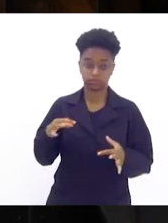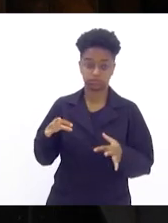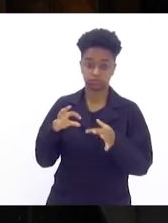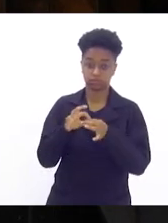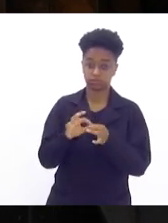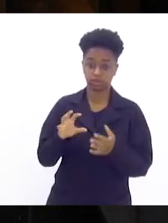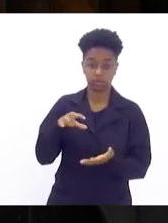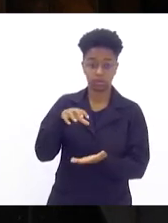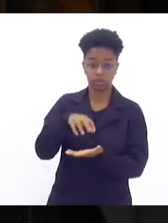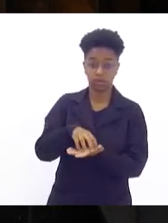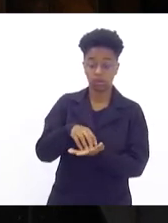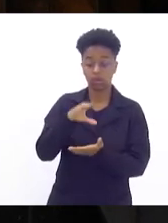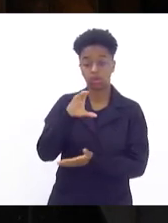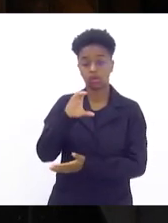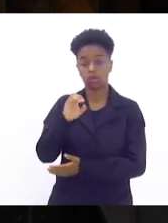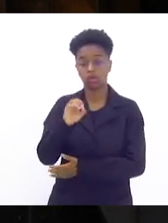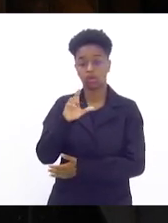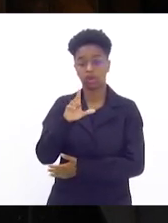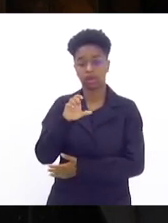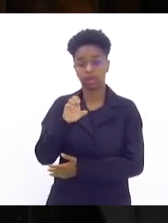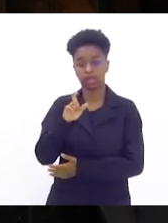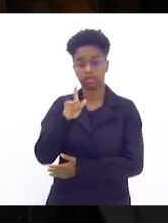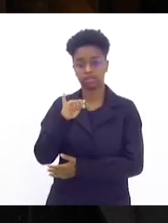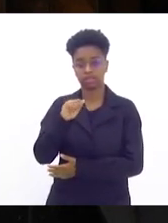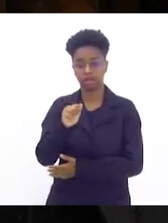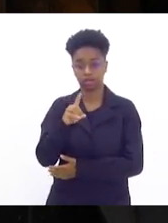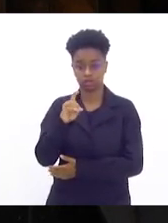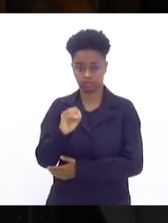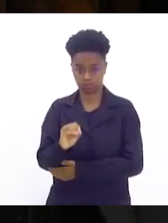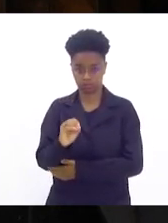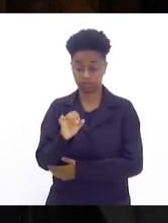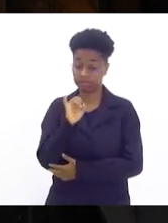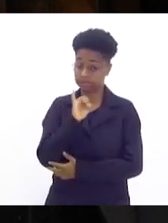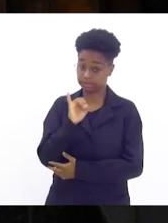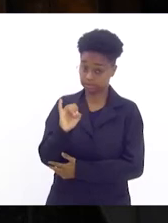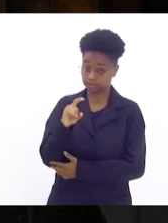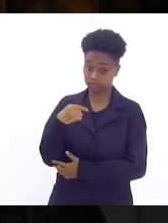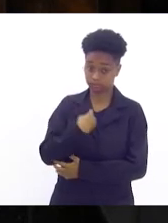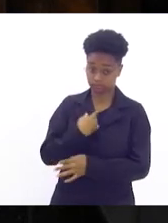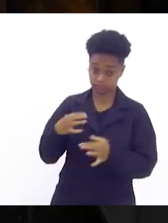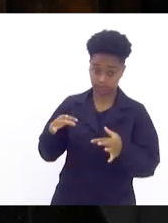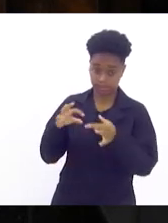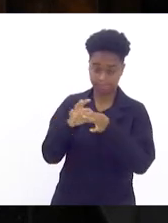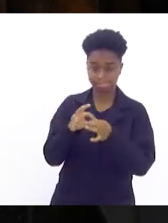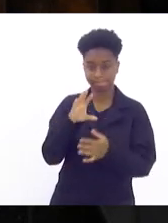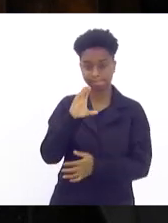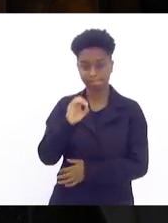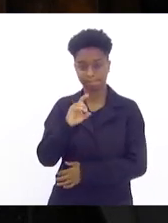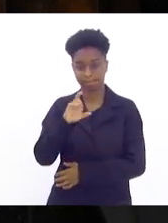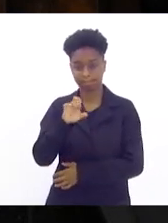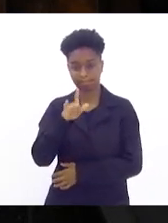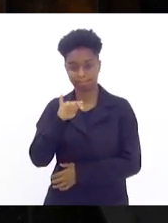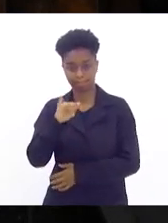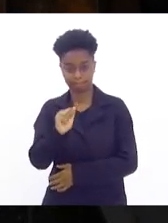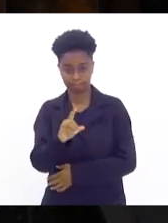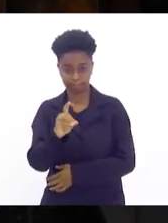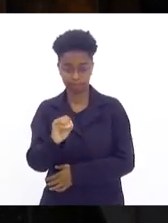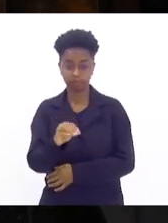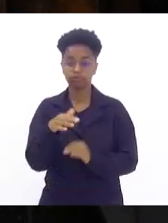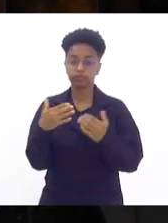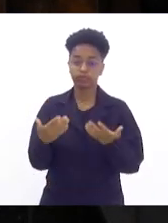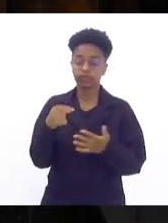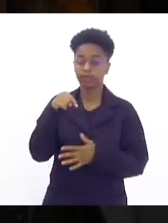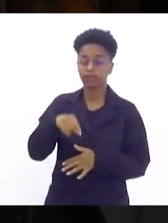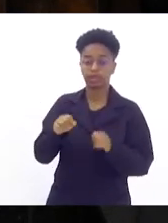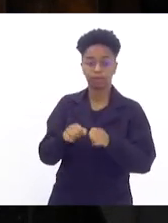órgão colegiado se pertencemos a um órgão colegiado o plenário